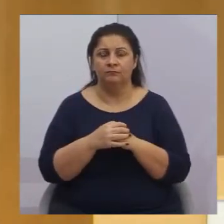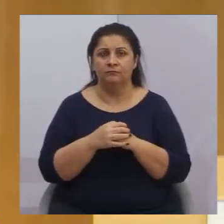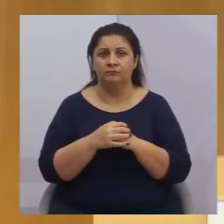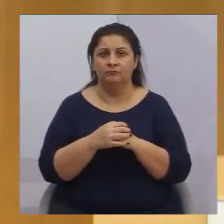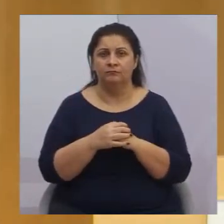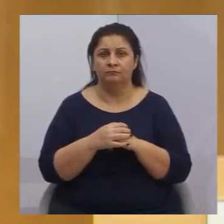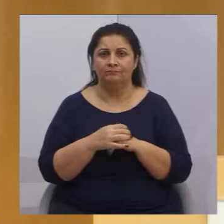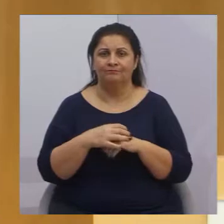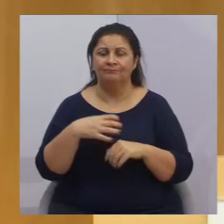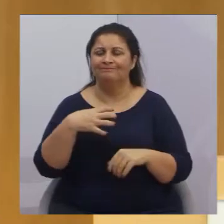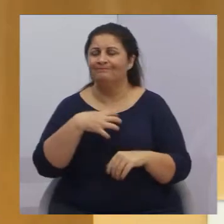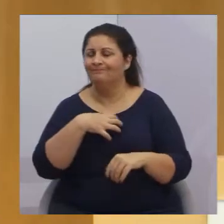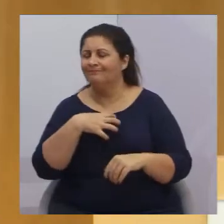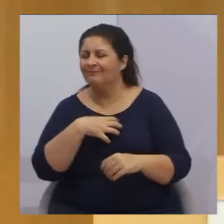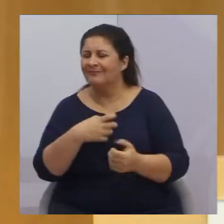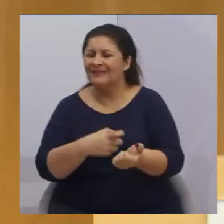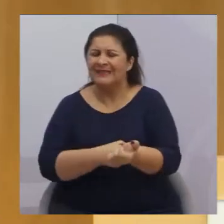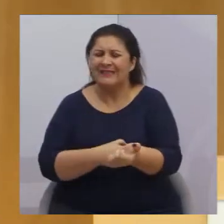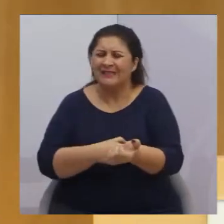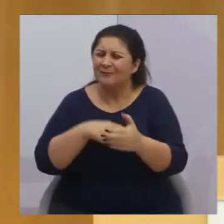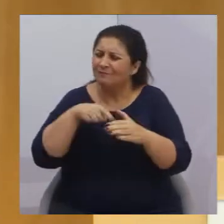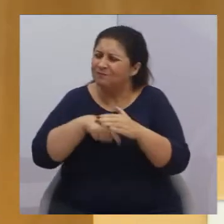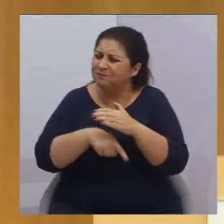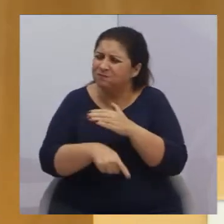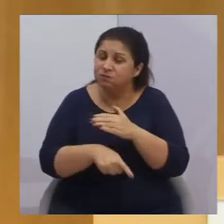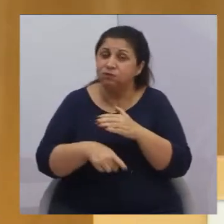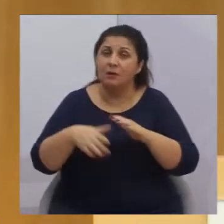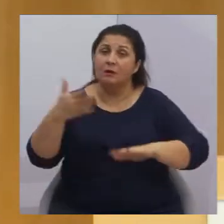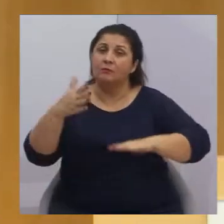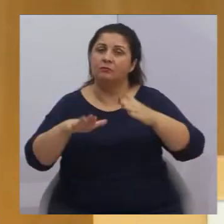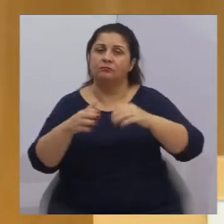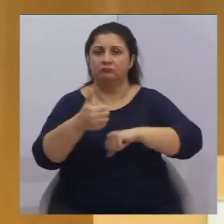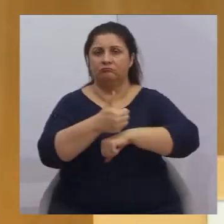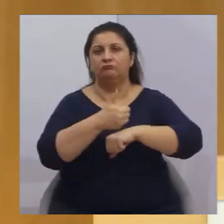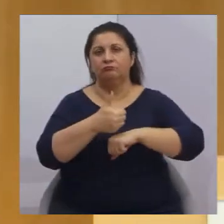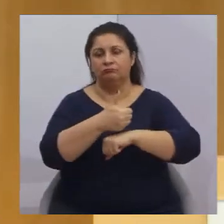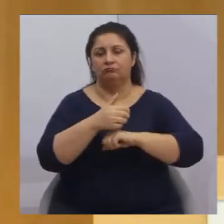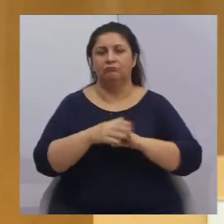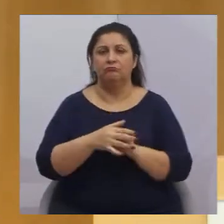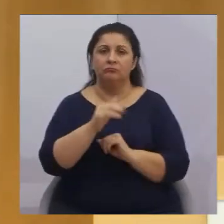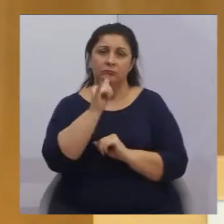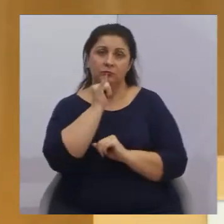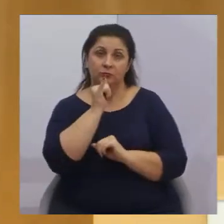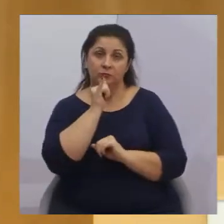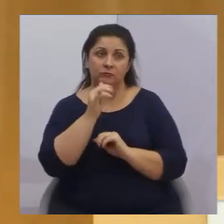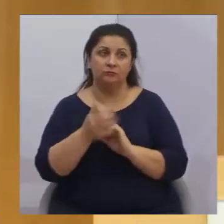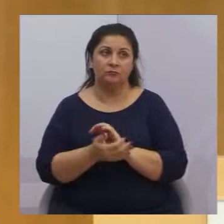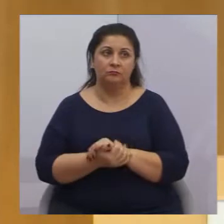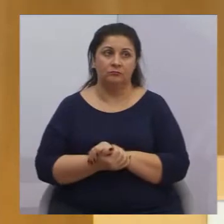tocados pelo estresse em algumas determinadas profissões, né? Então, por exemplo,